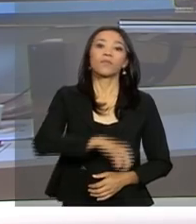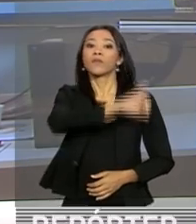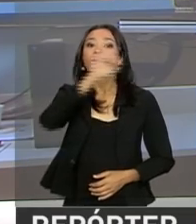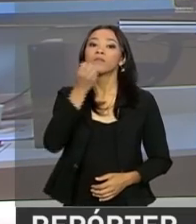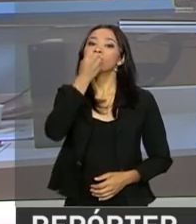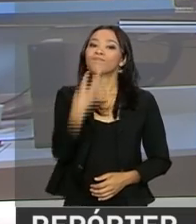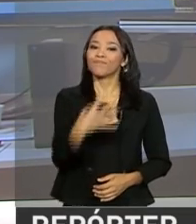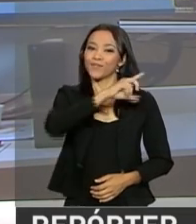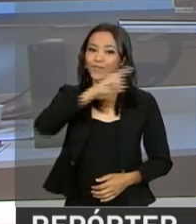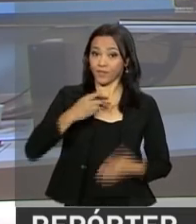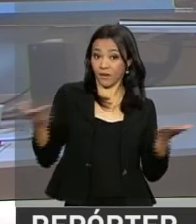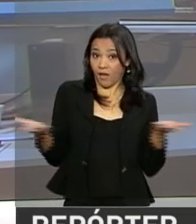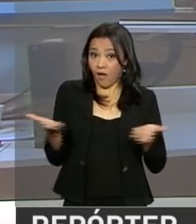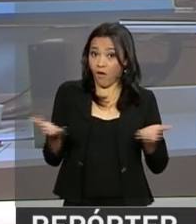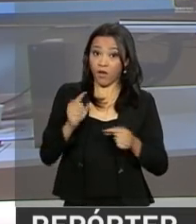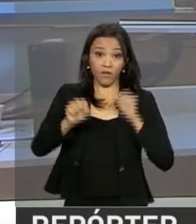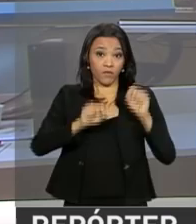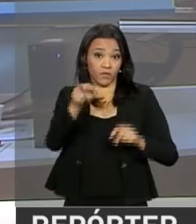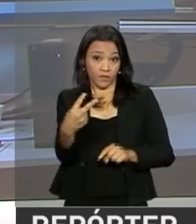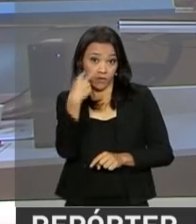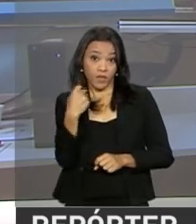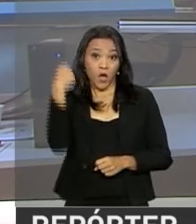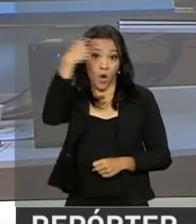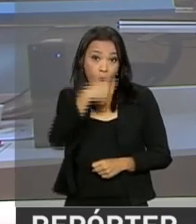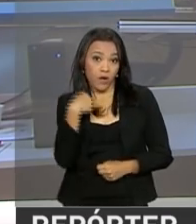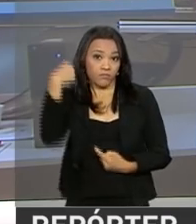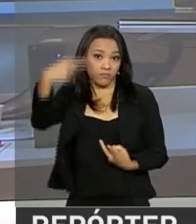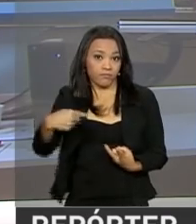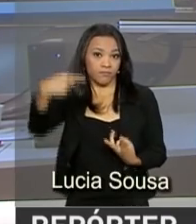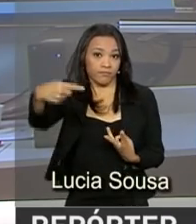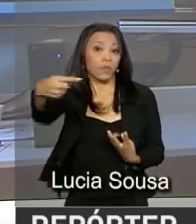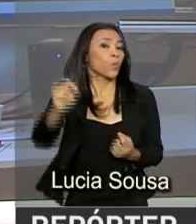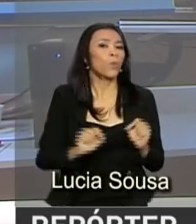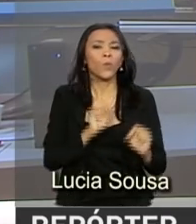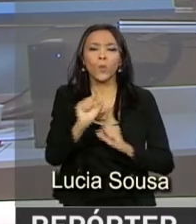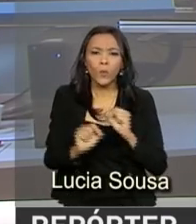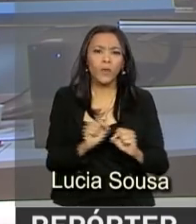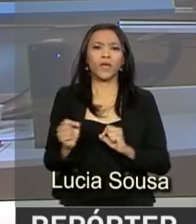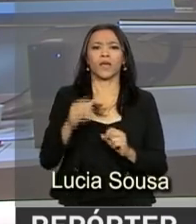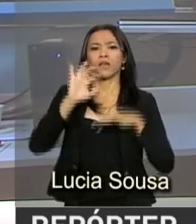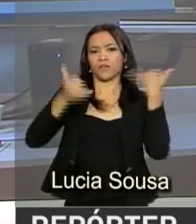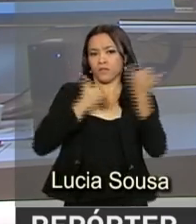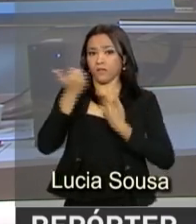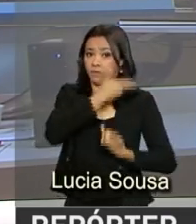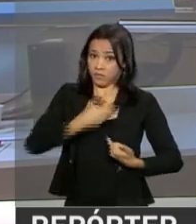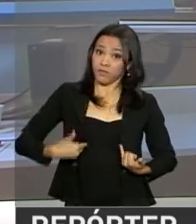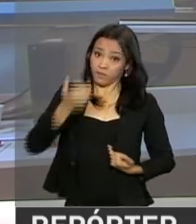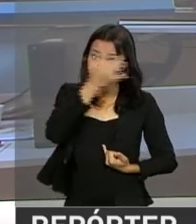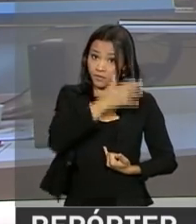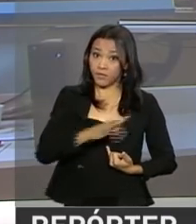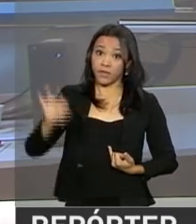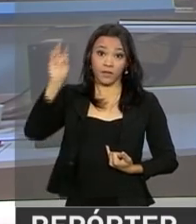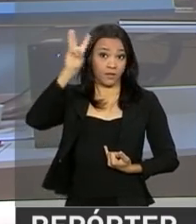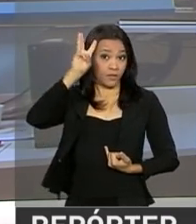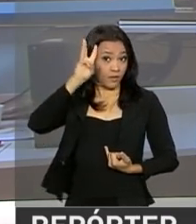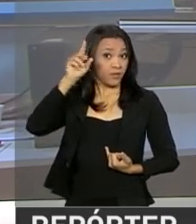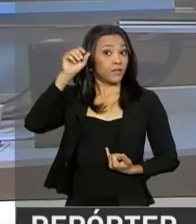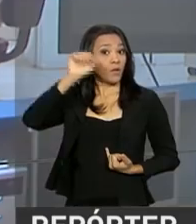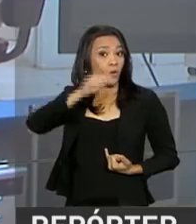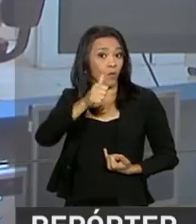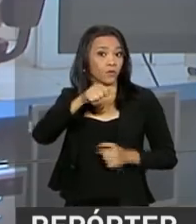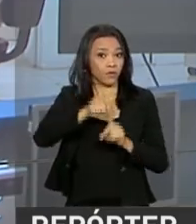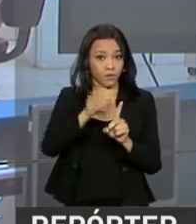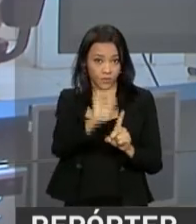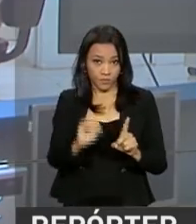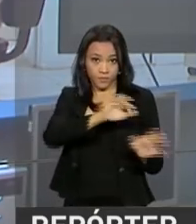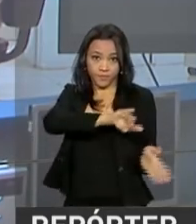Olá, bom dia. A partir de agora você acompanha de hora em hora todas as notícias do governo federal desta terça-feira, 11 de outubro.